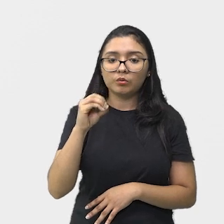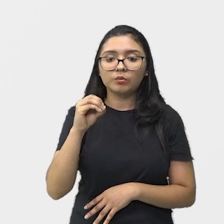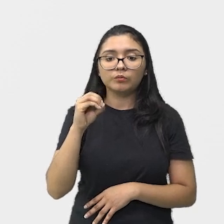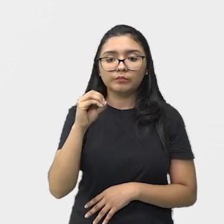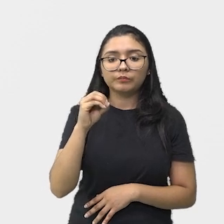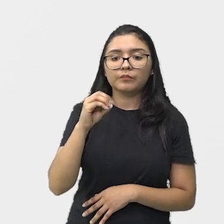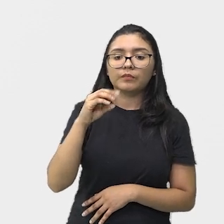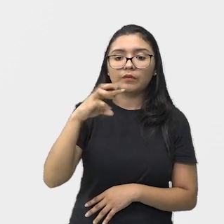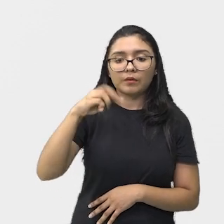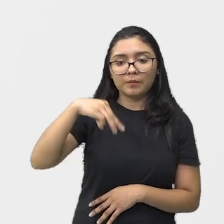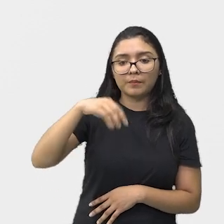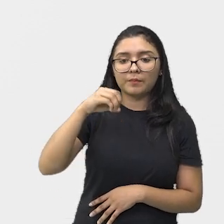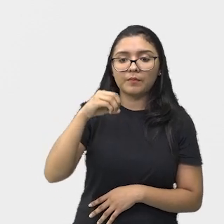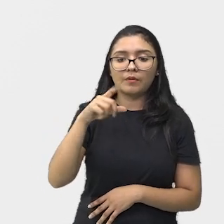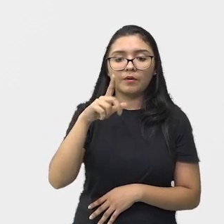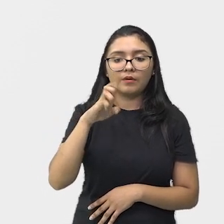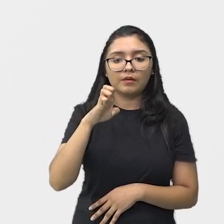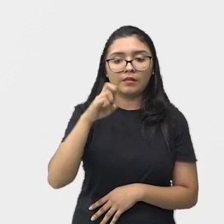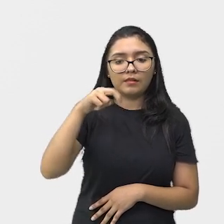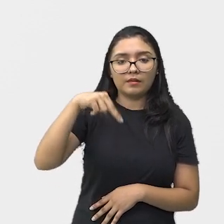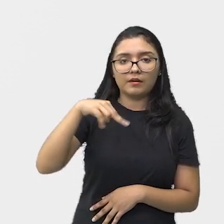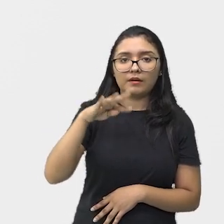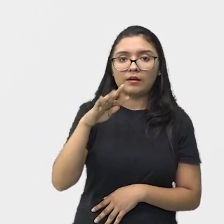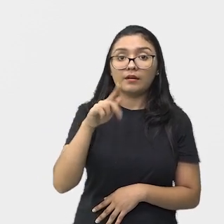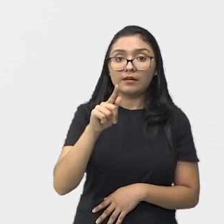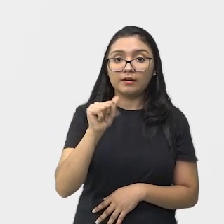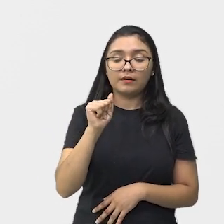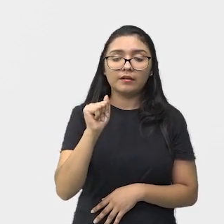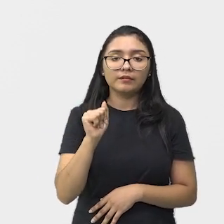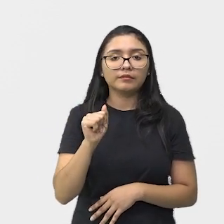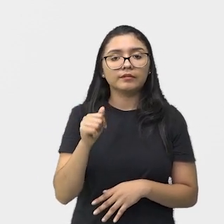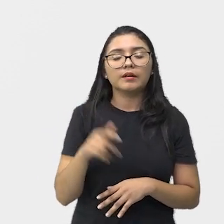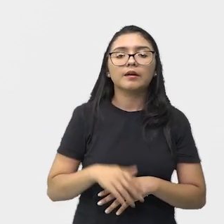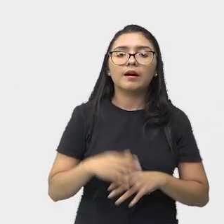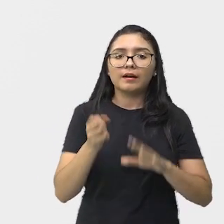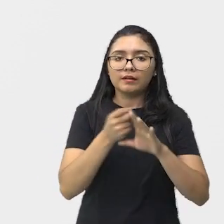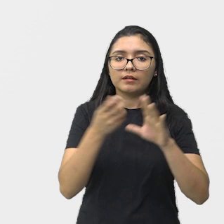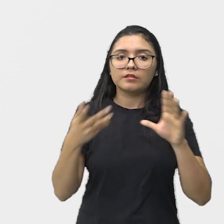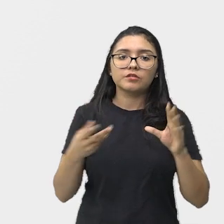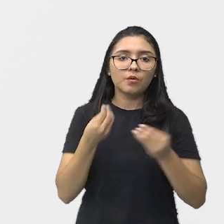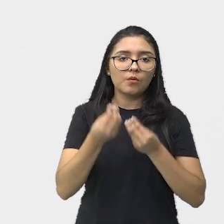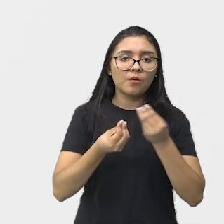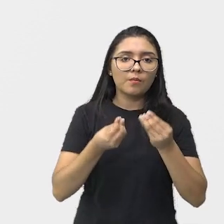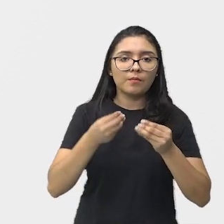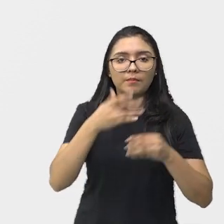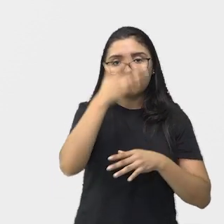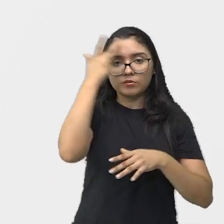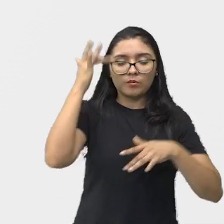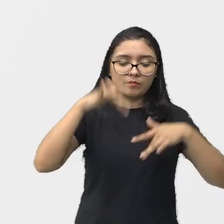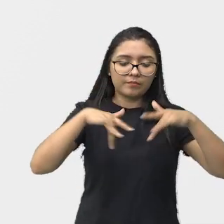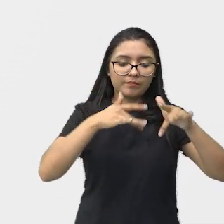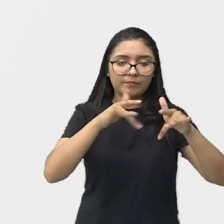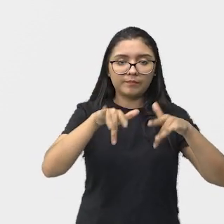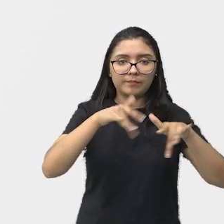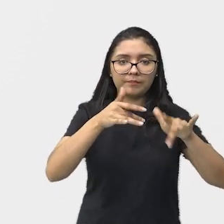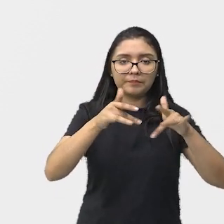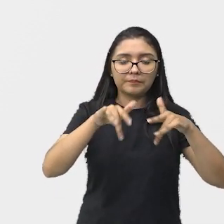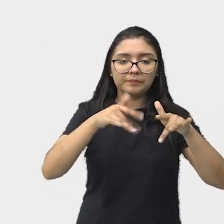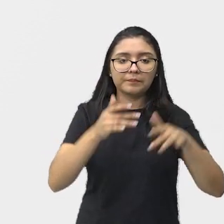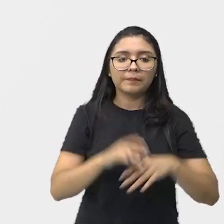como a pessoa segura os bonecos, tá? E aí, falando sobre justamente toda essa questão